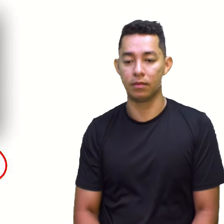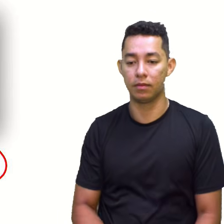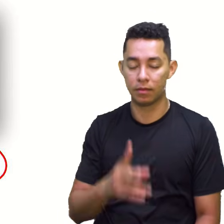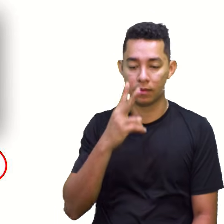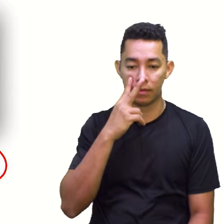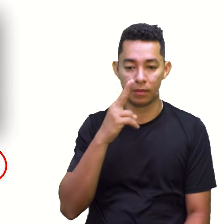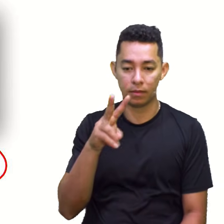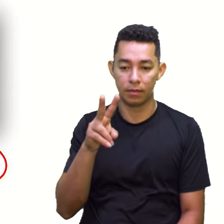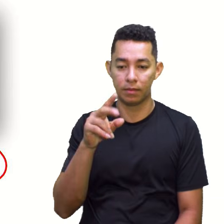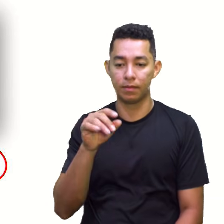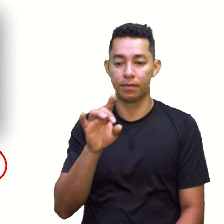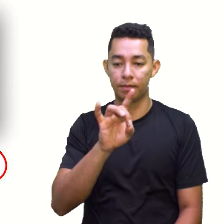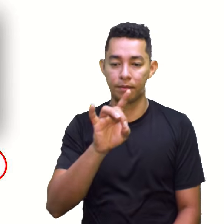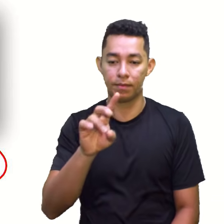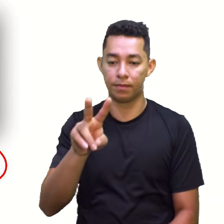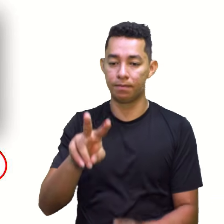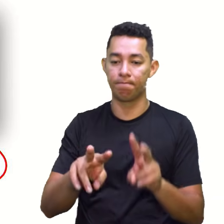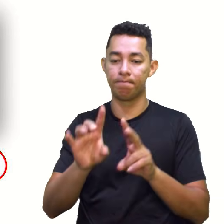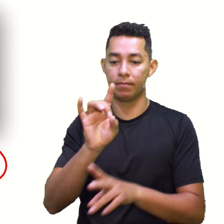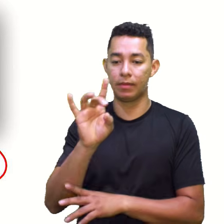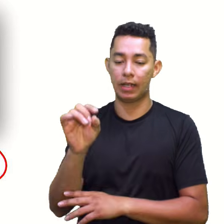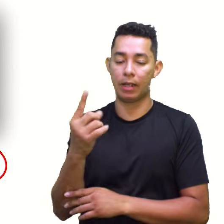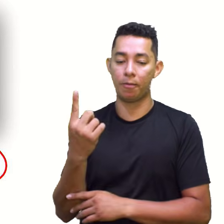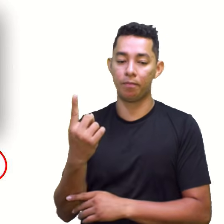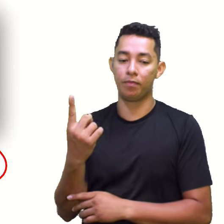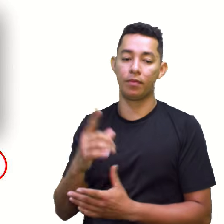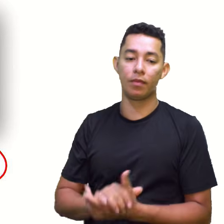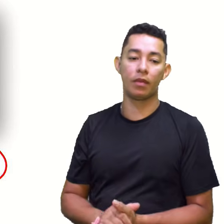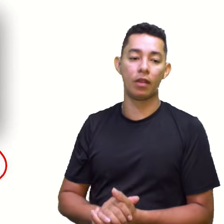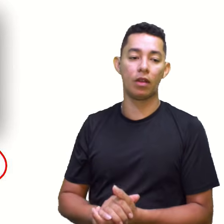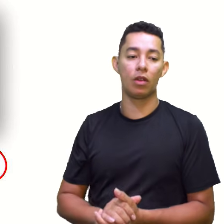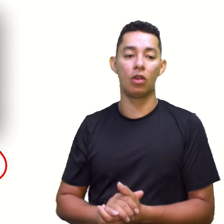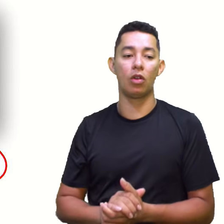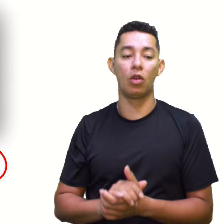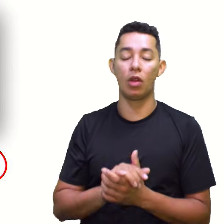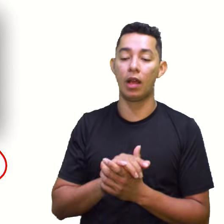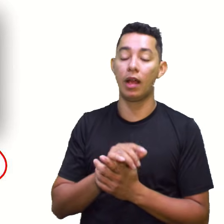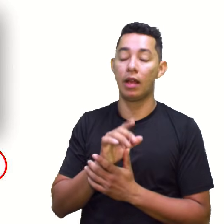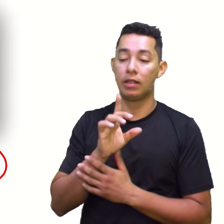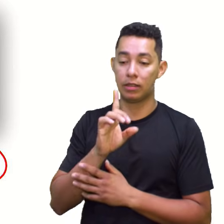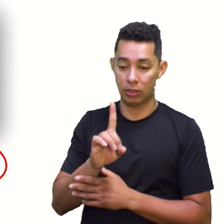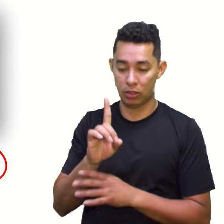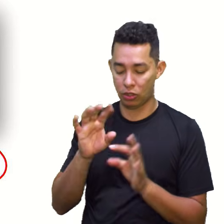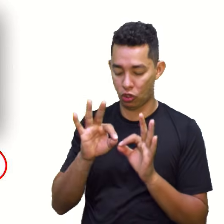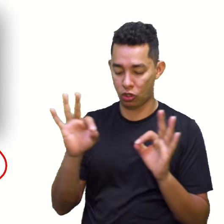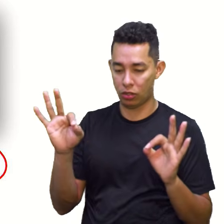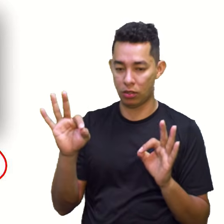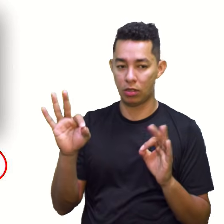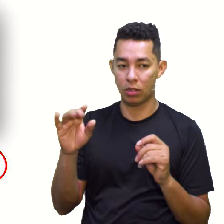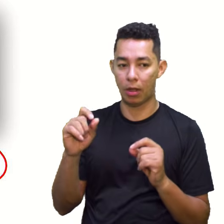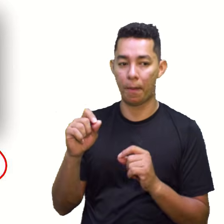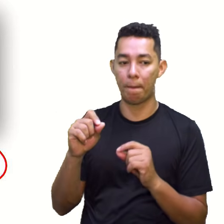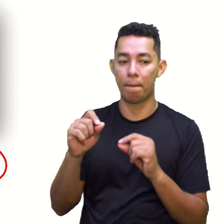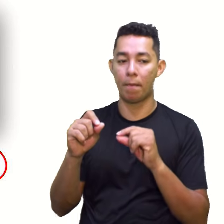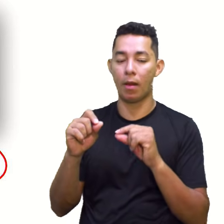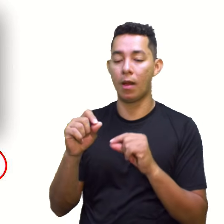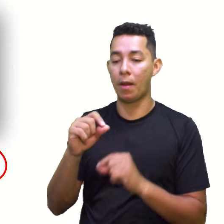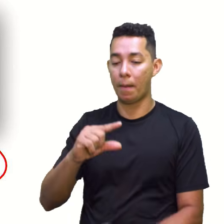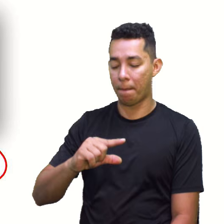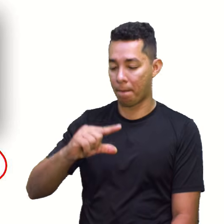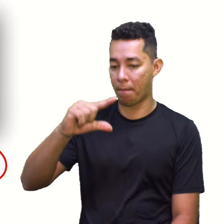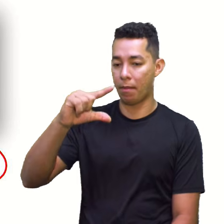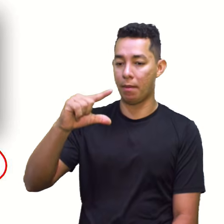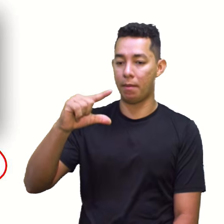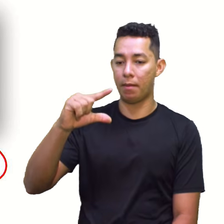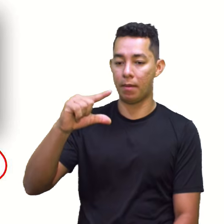elencar cada um deles. Olha só, a distância é maior do que o raio 1 mais o raio